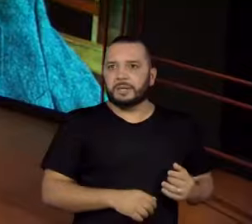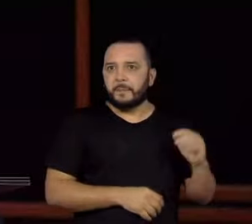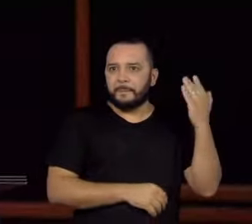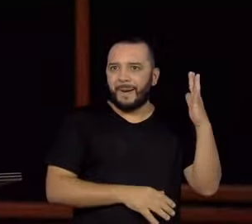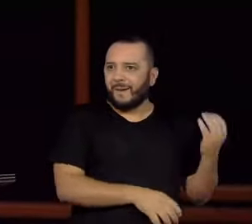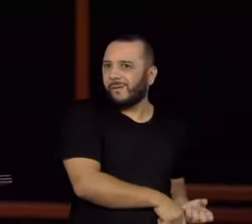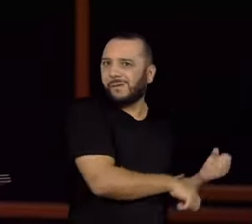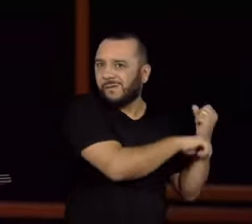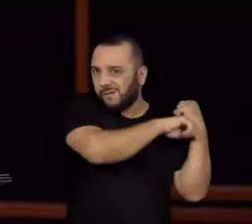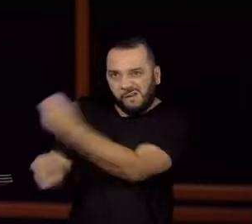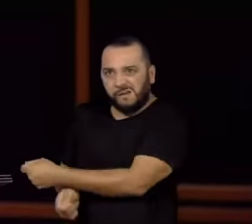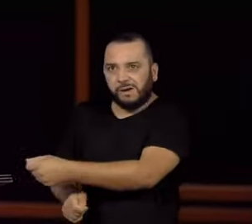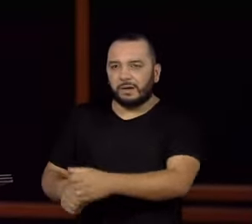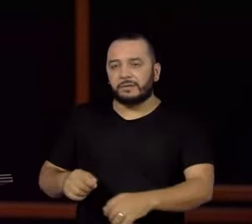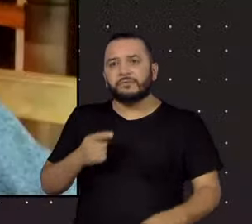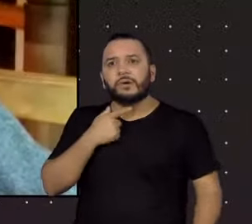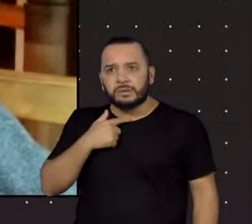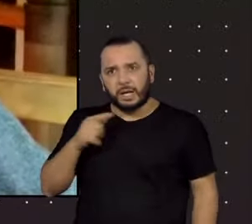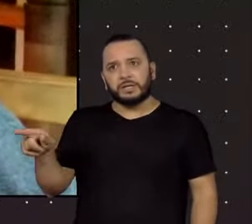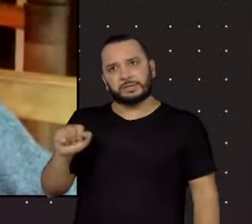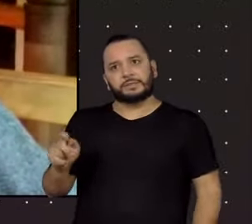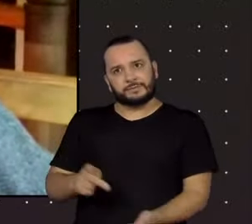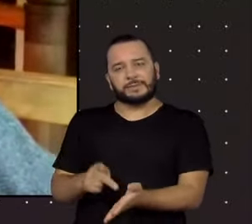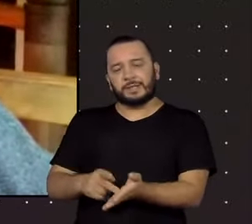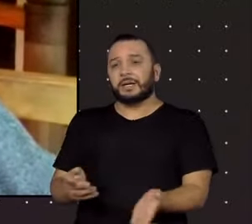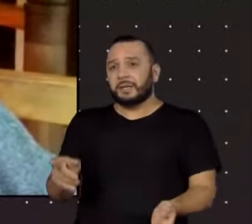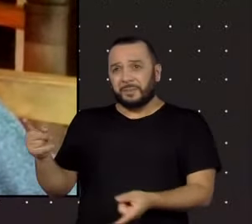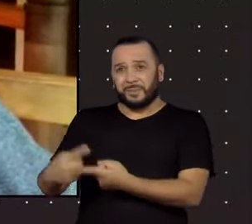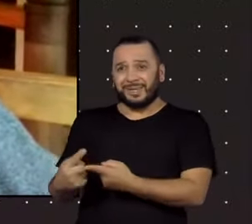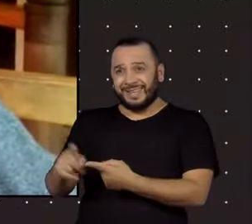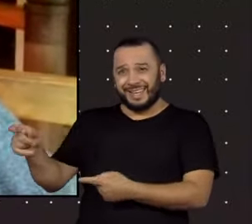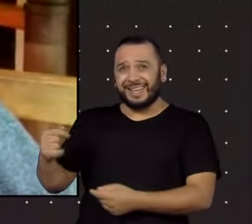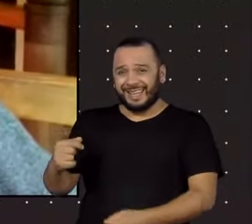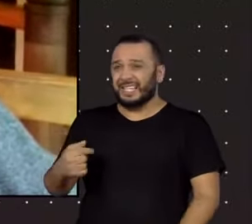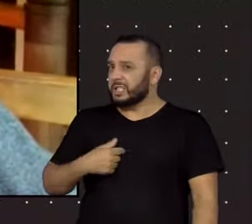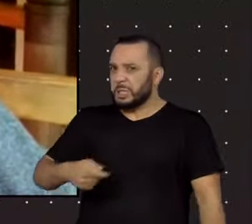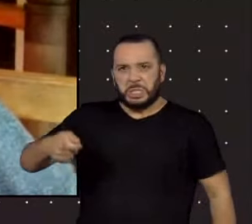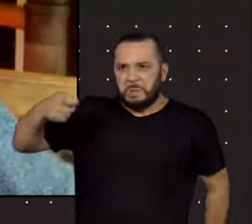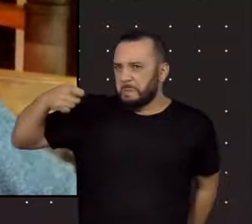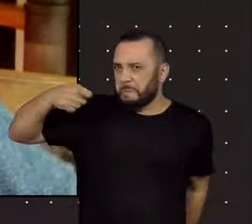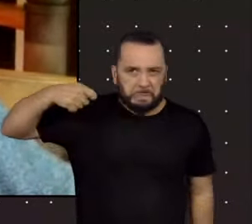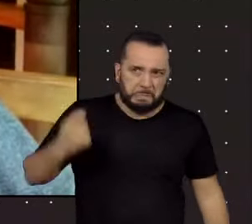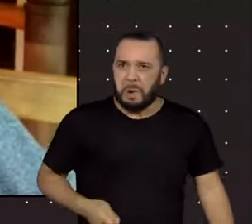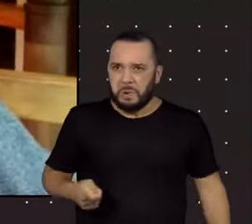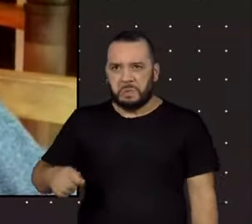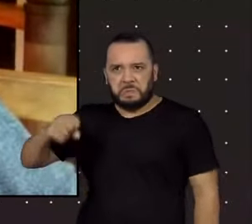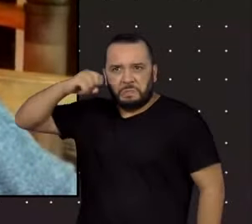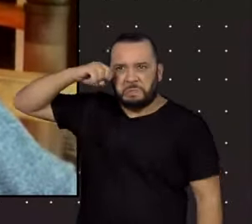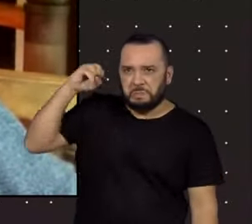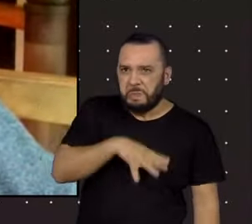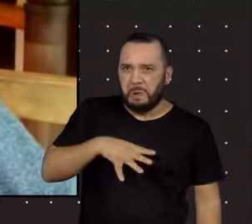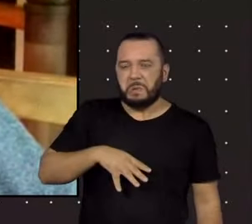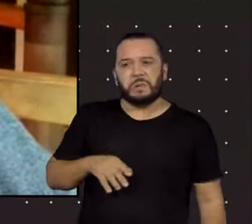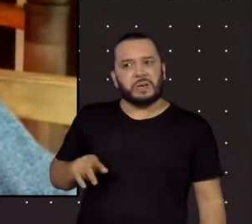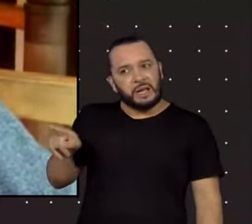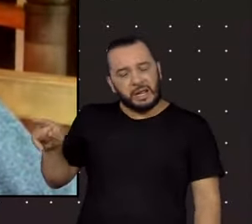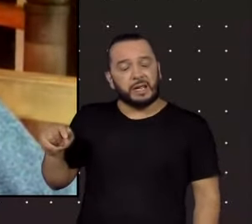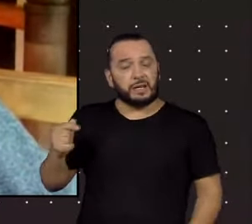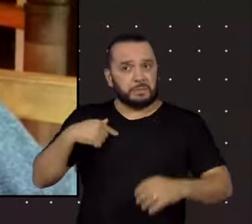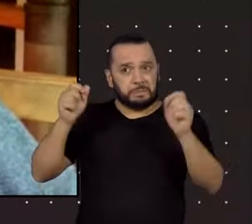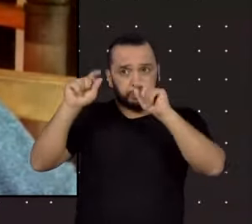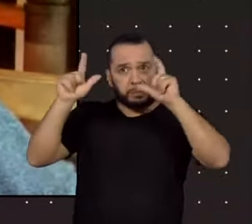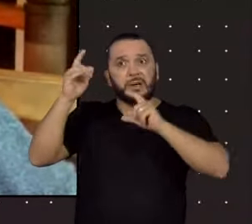fazer o que tinha de pior na vida, né? Porque ele era de um rigor e de uma agressividade, né? Uma coisa impressionante, as